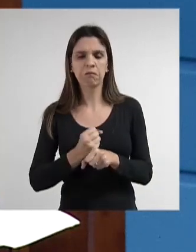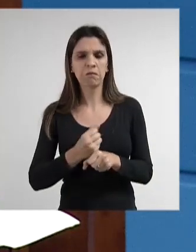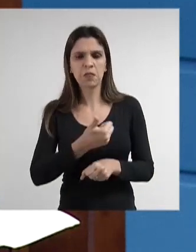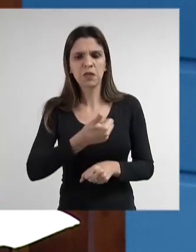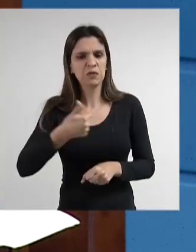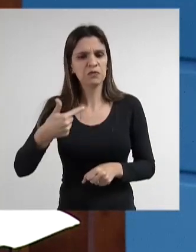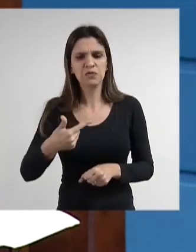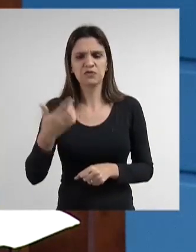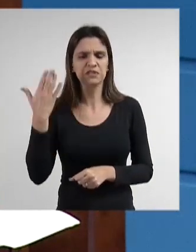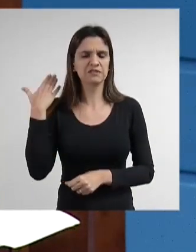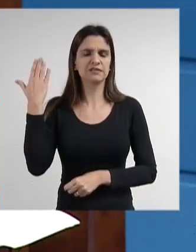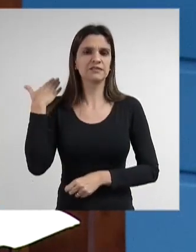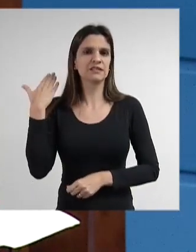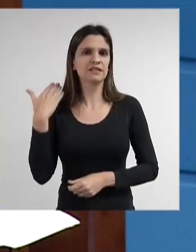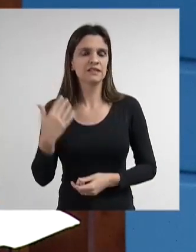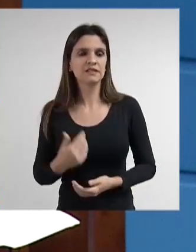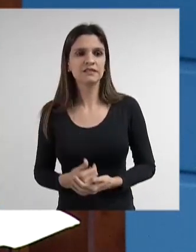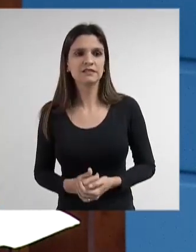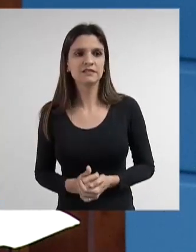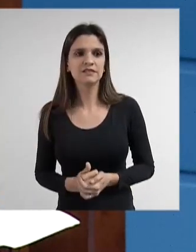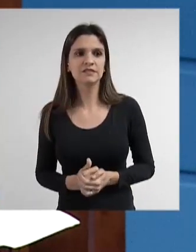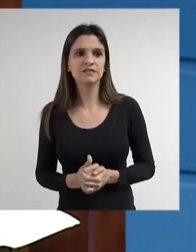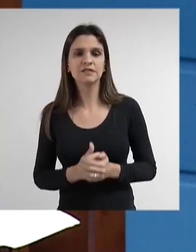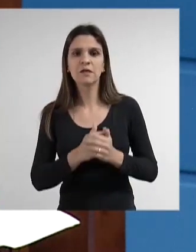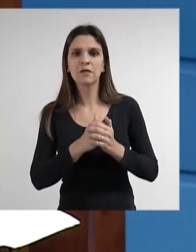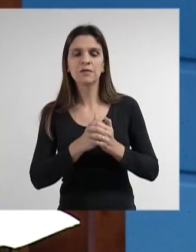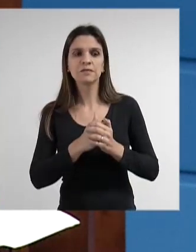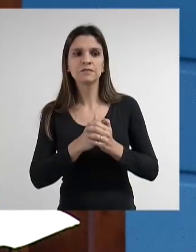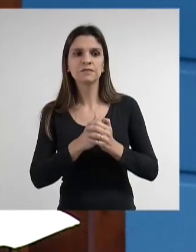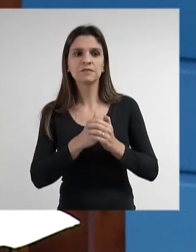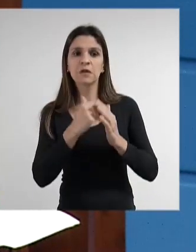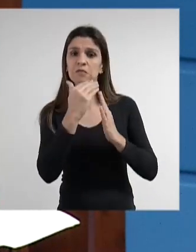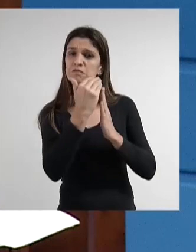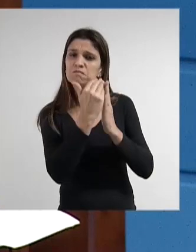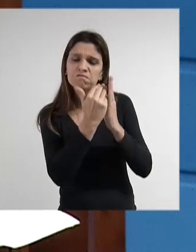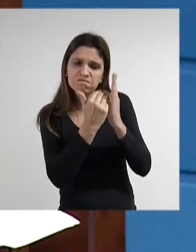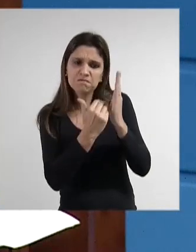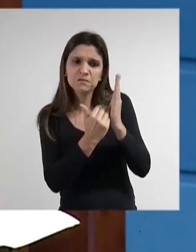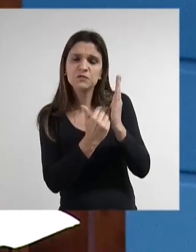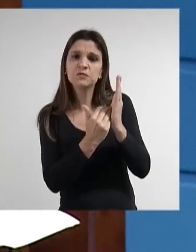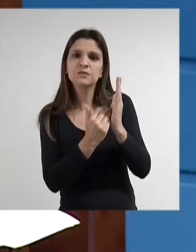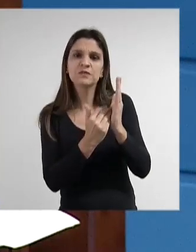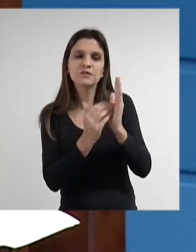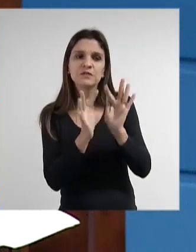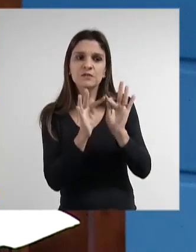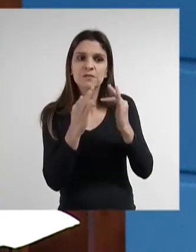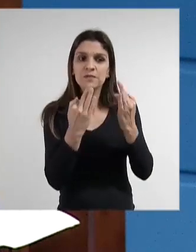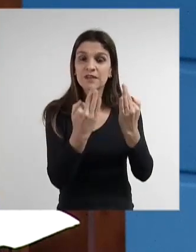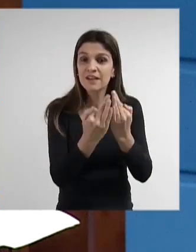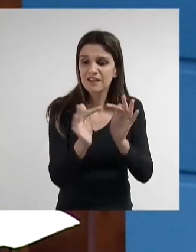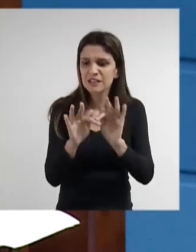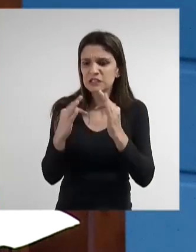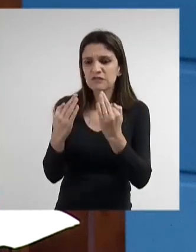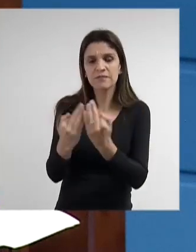atrás, diminuiu drasticamente o número de famílias que iam lá nos